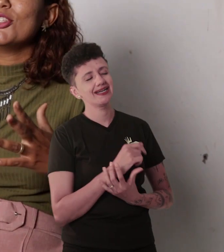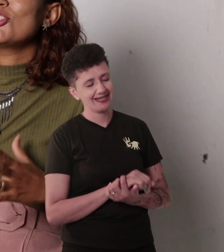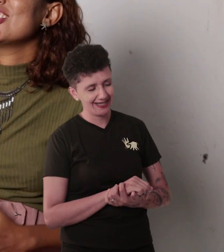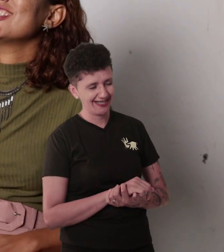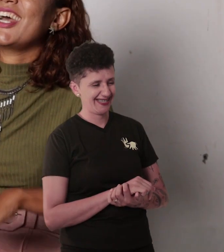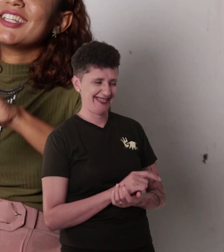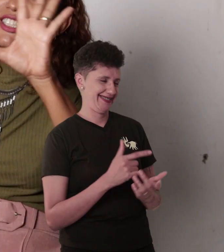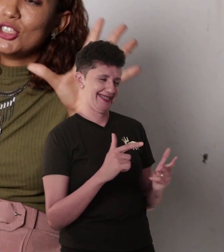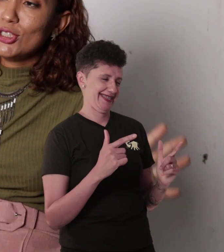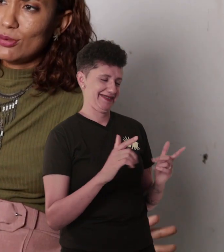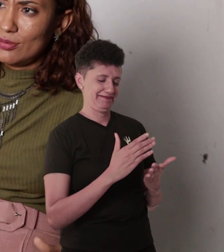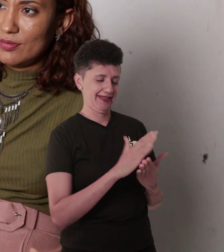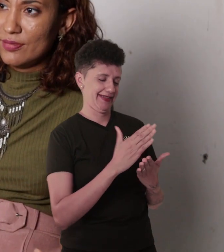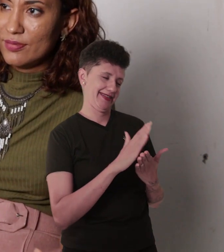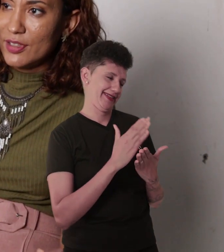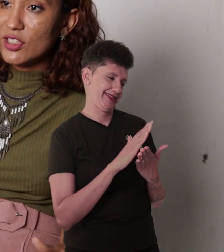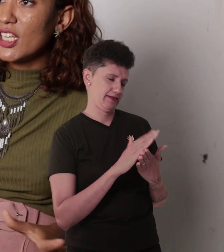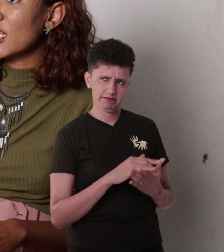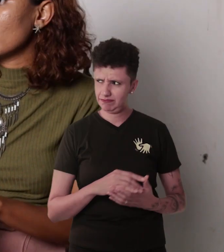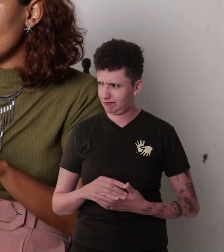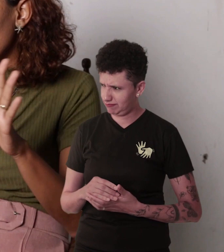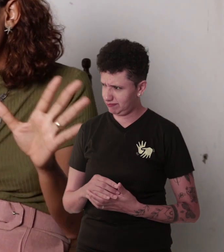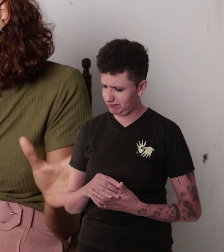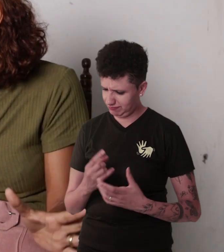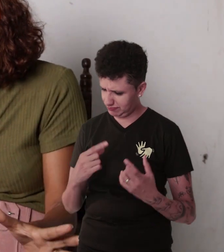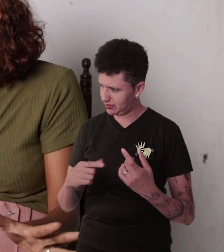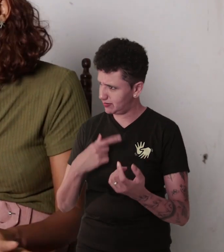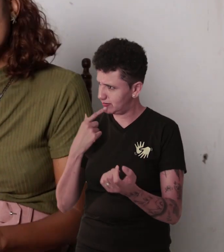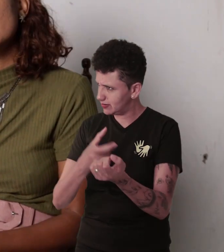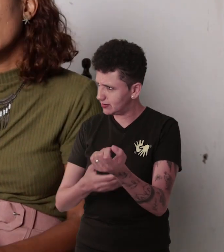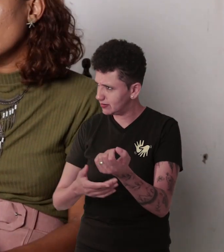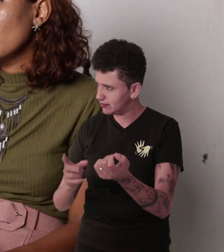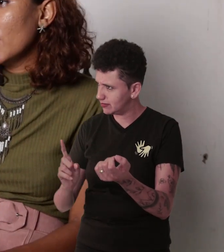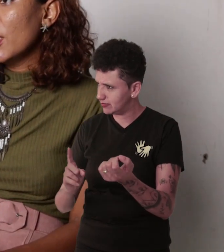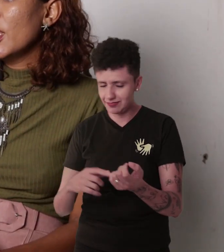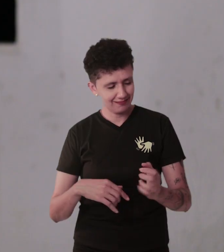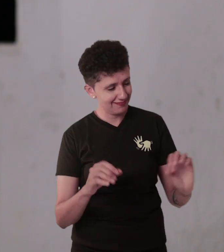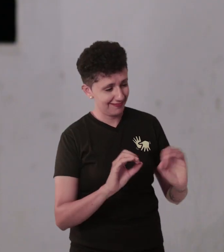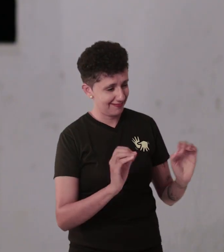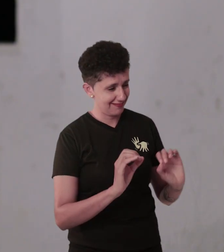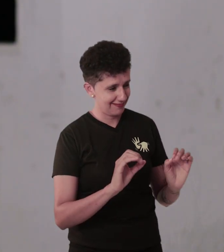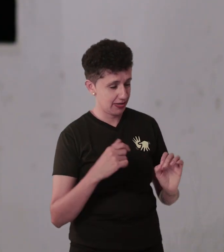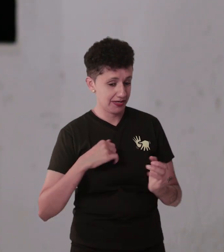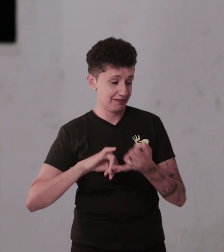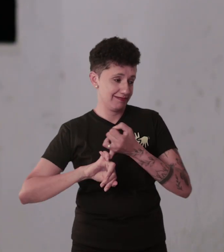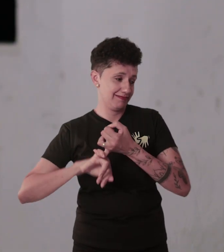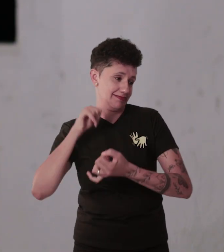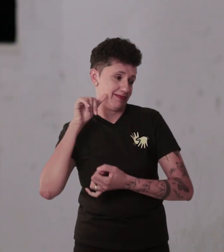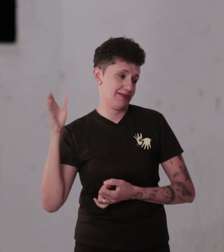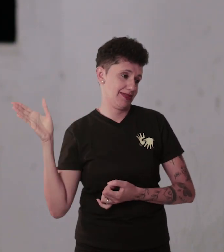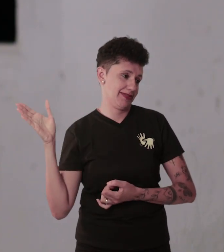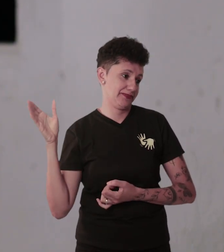disse, não tinha nada disso. Eu disse, quer dizer que o senhor não passava por esse ritual? Não. É porque eu tinha um caso com